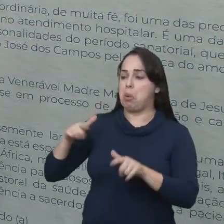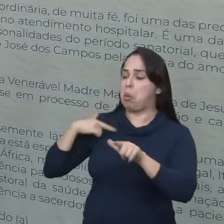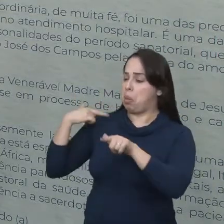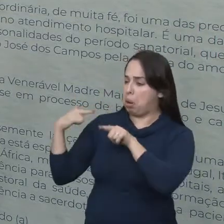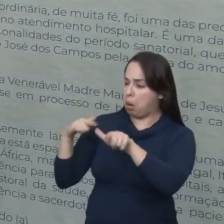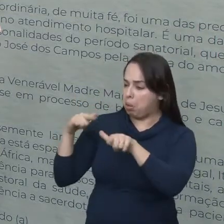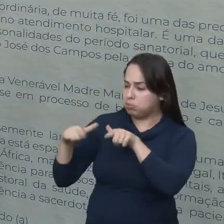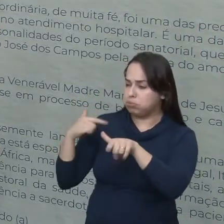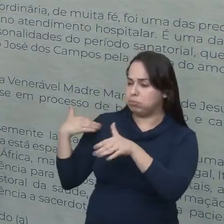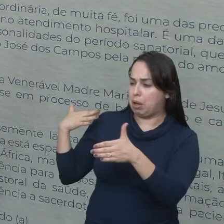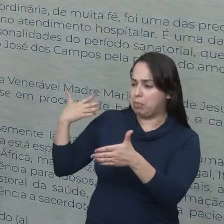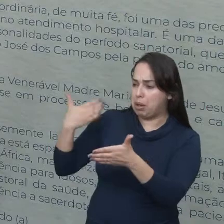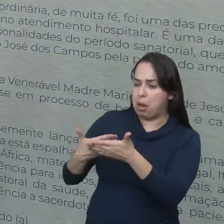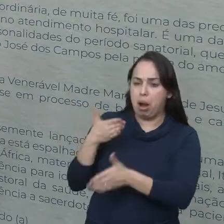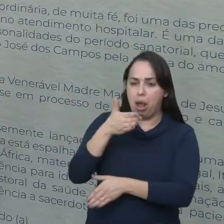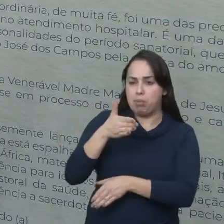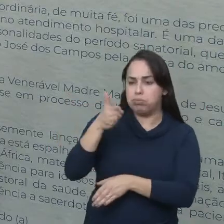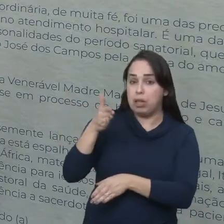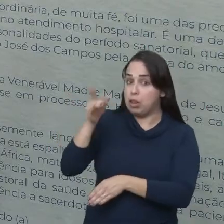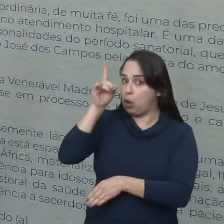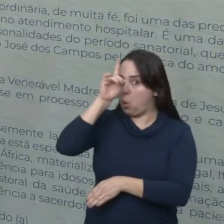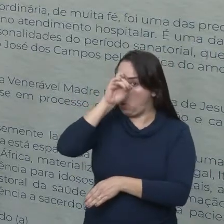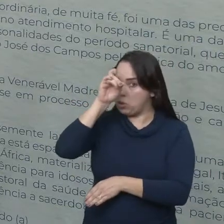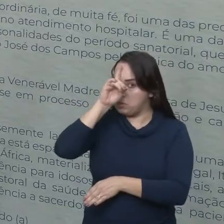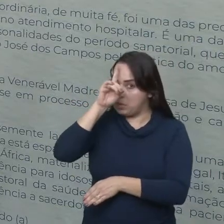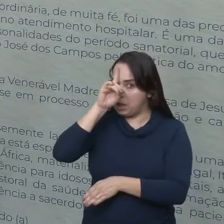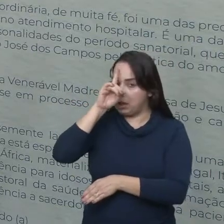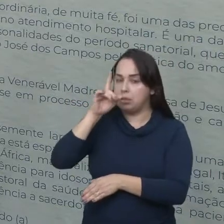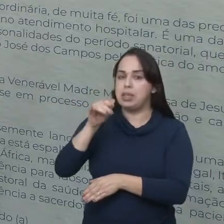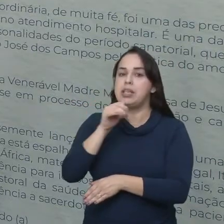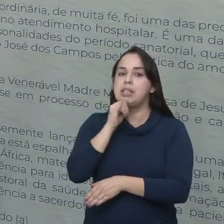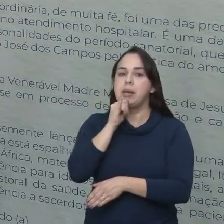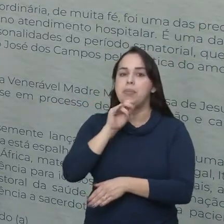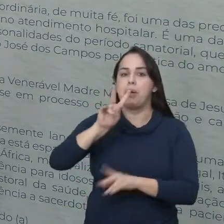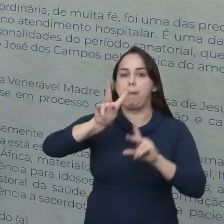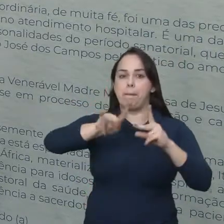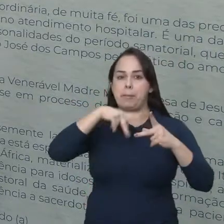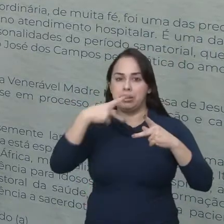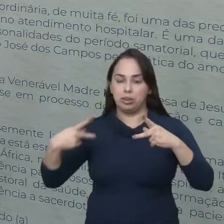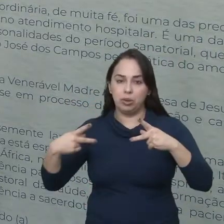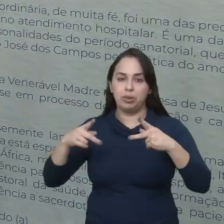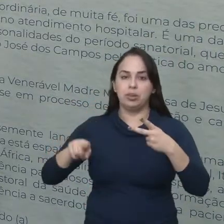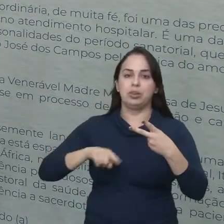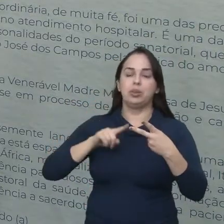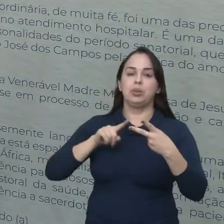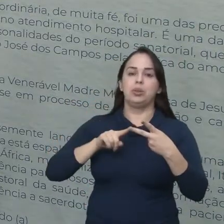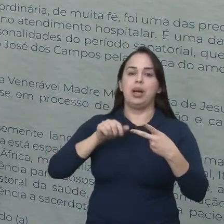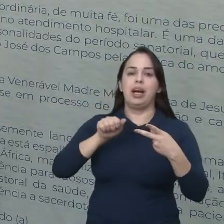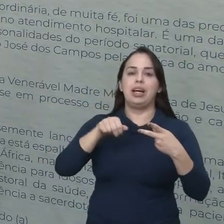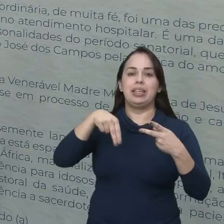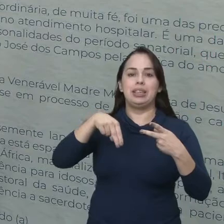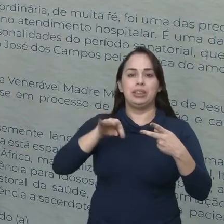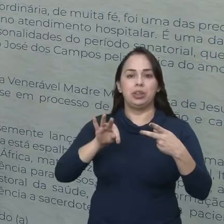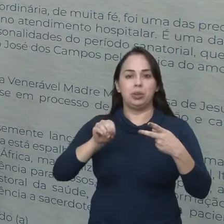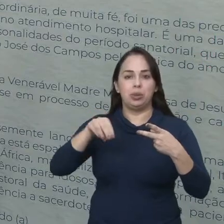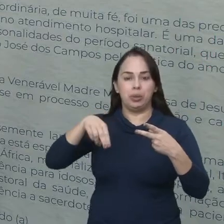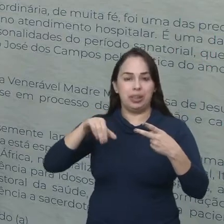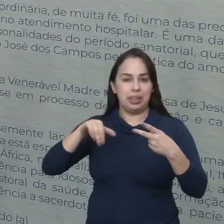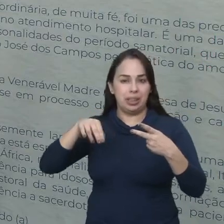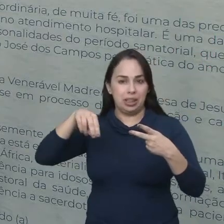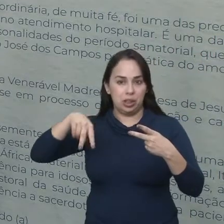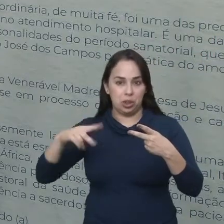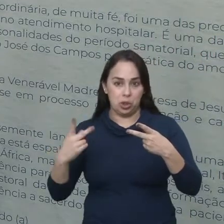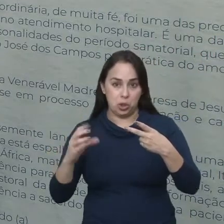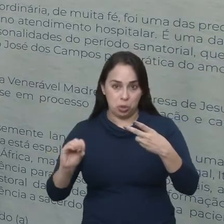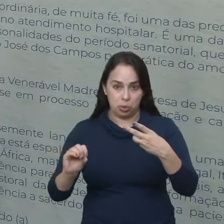trabalho feito nos hospitais que elas aqui fundaram, o Hospital Pio XII, o Antoninho, em Caraguatatuba, a Santa Casa Estela